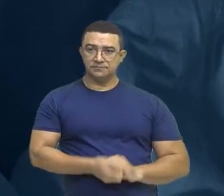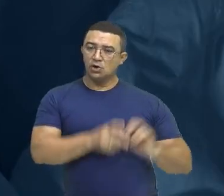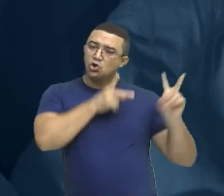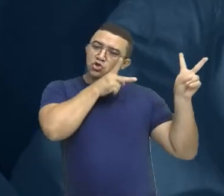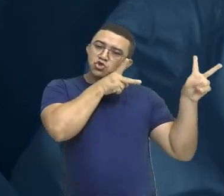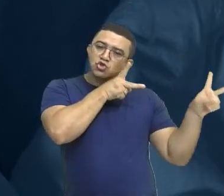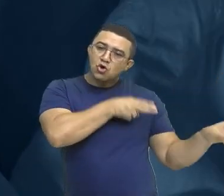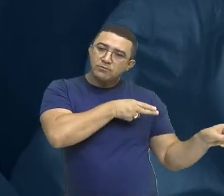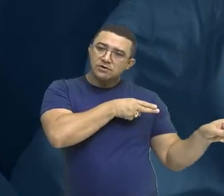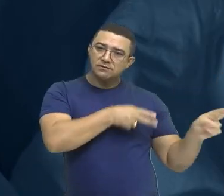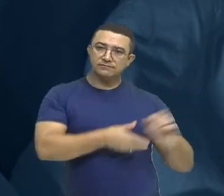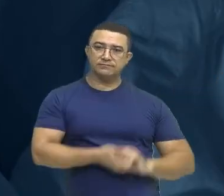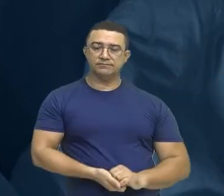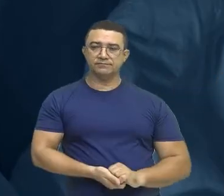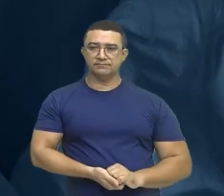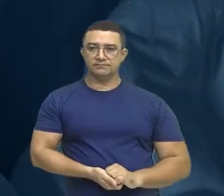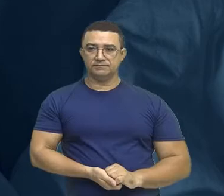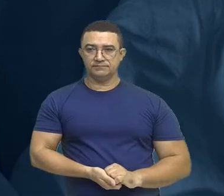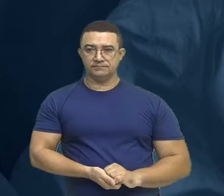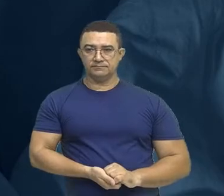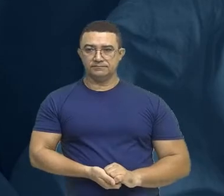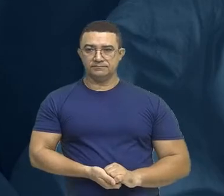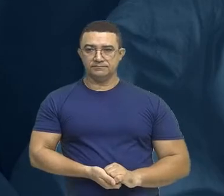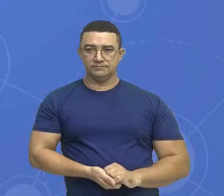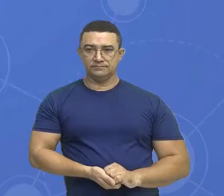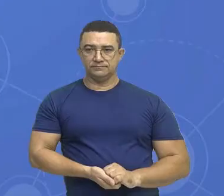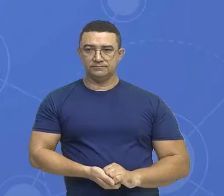Dormir. Sleep.